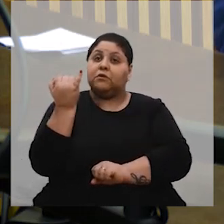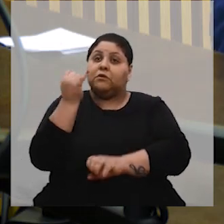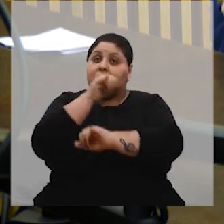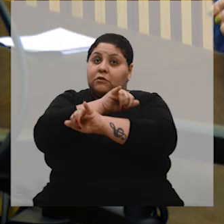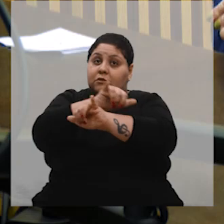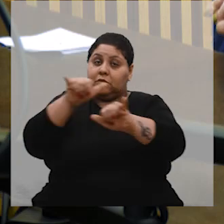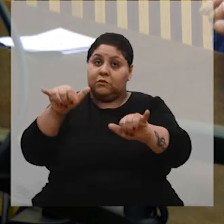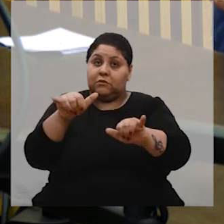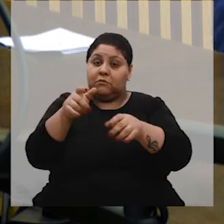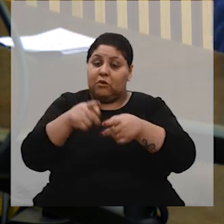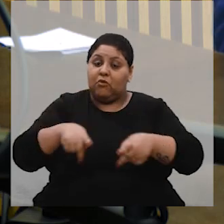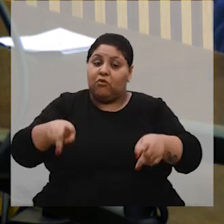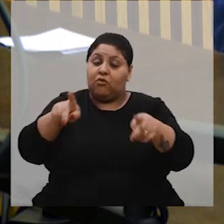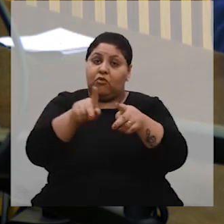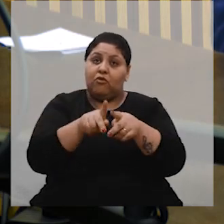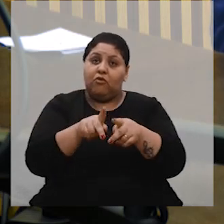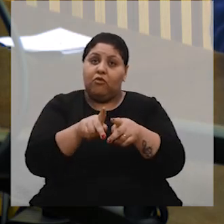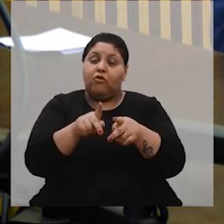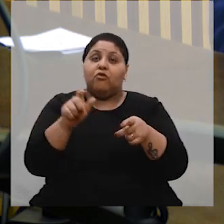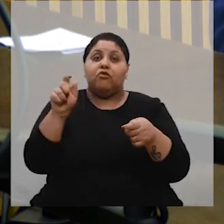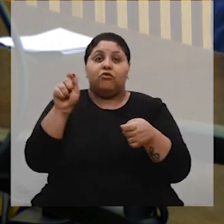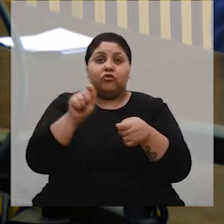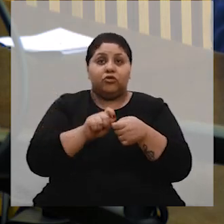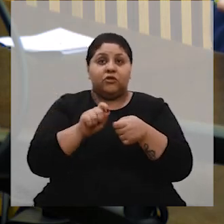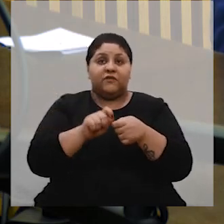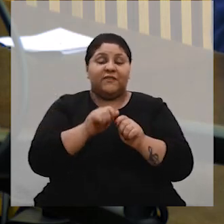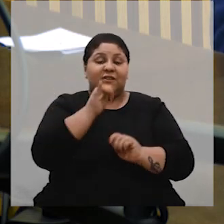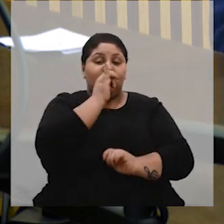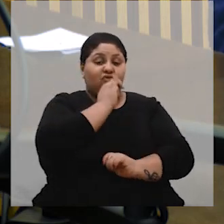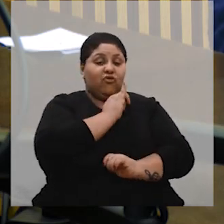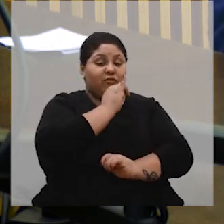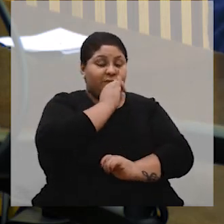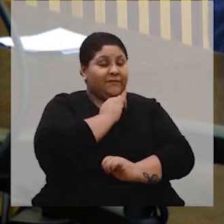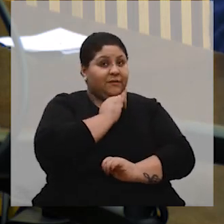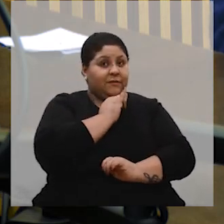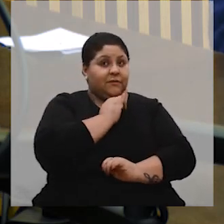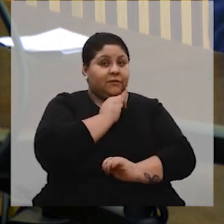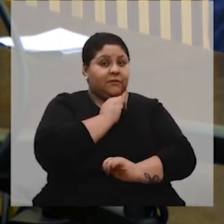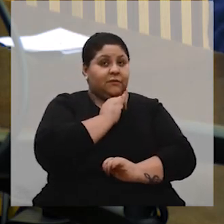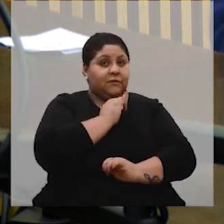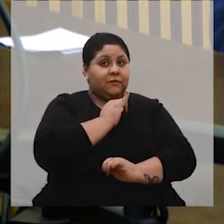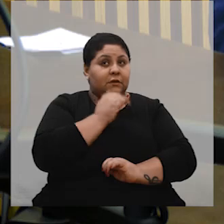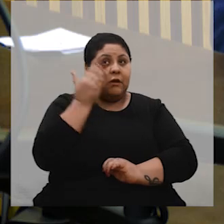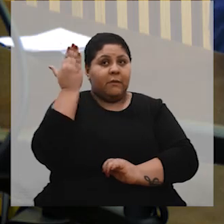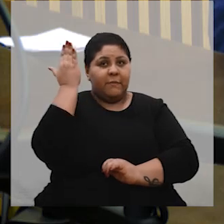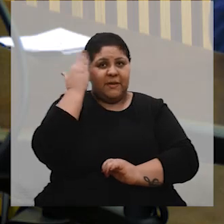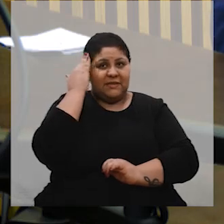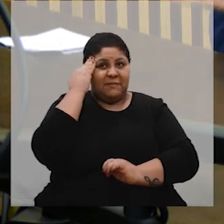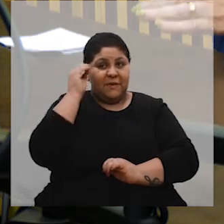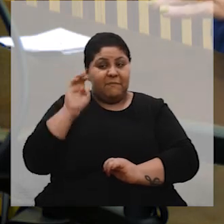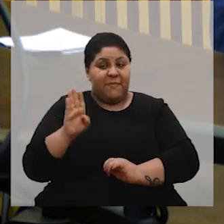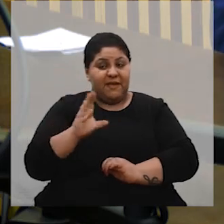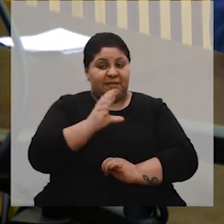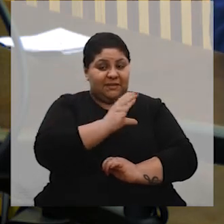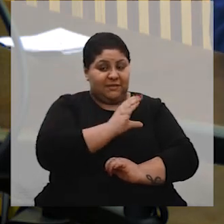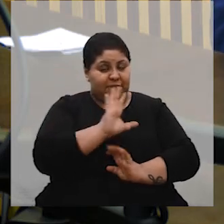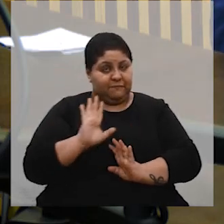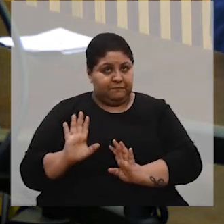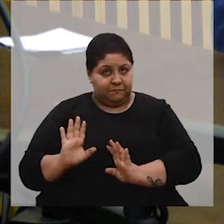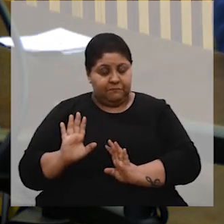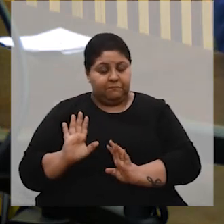de ressaltar muito para a população. Se fazer o teste para ver se tem hepatite B e C.